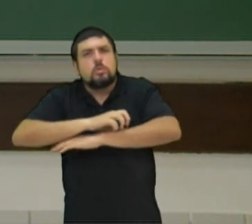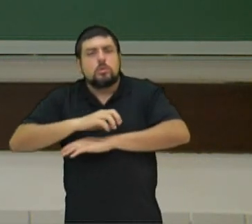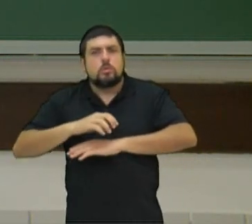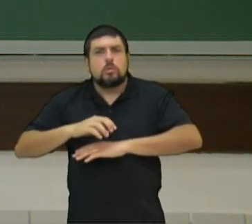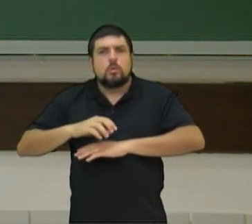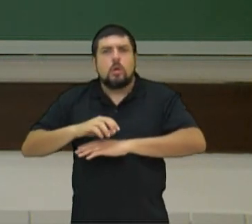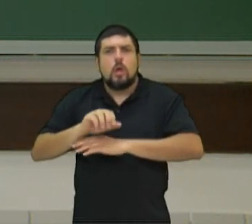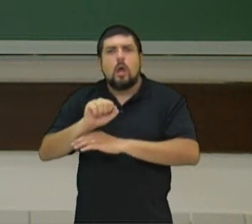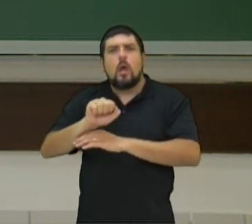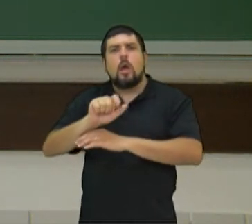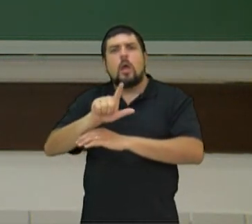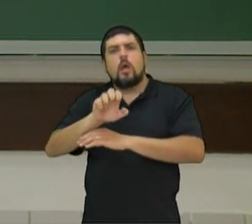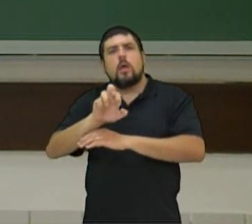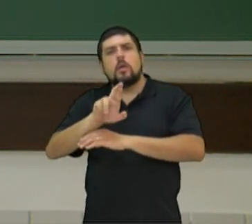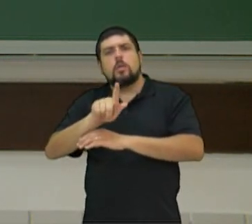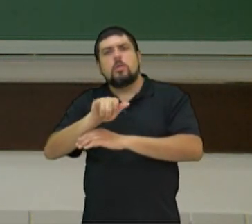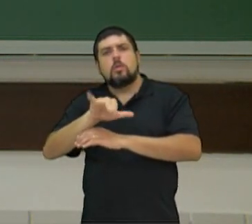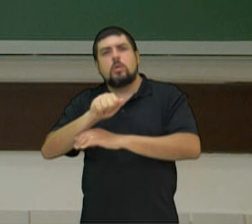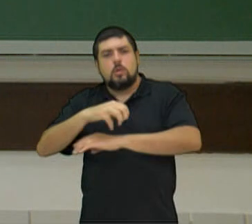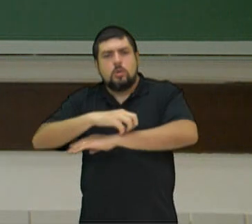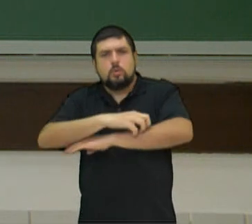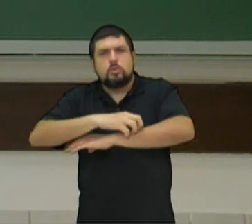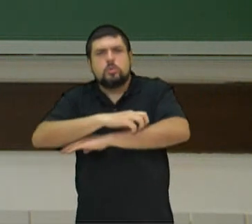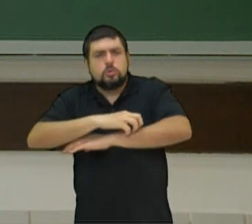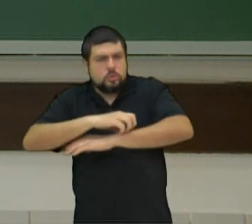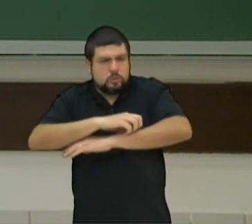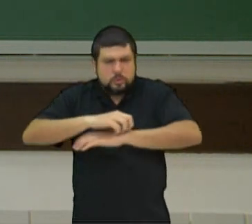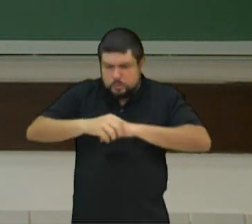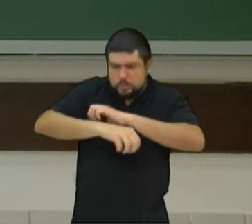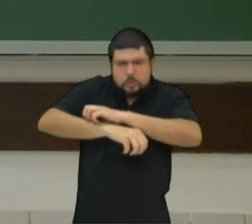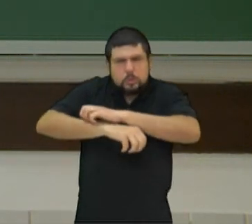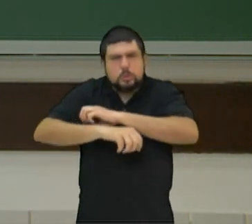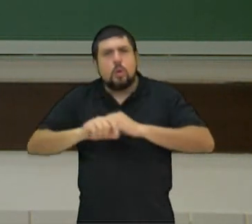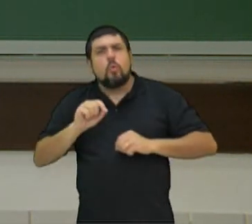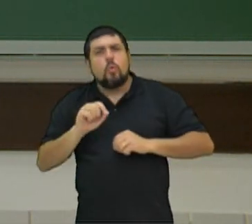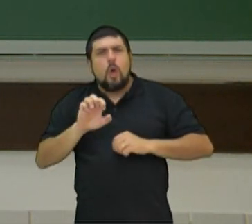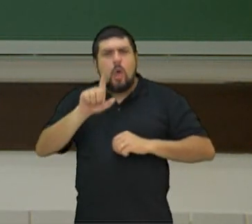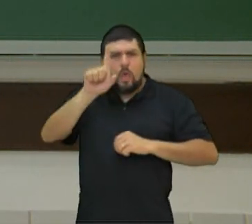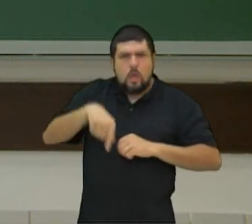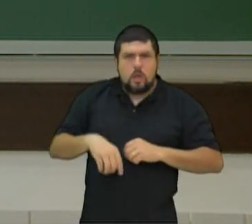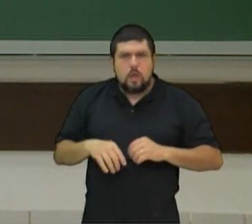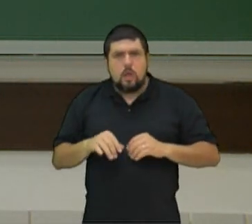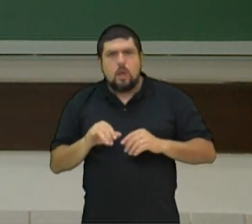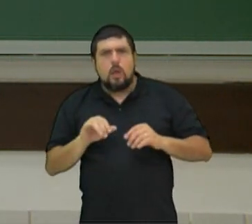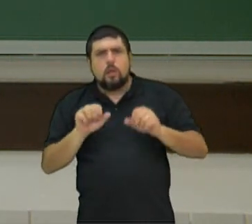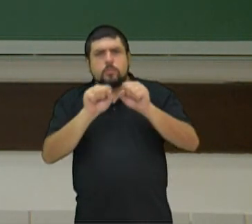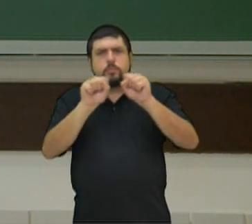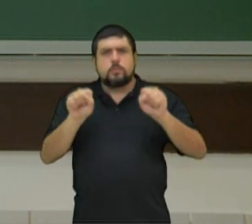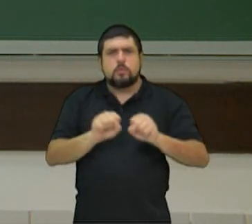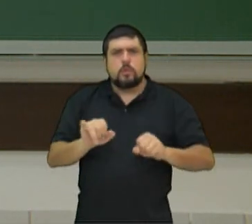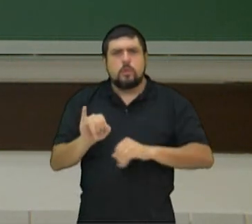erro, digamos assim, no sistema imunitário. Então, a gente vai falar um pouquinho disso também nesta aula.